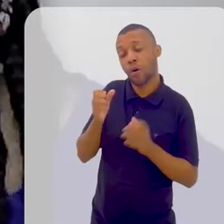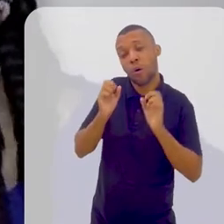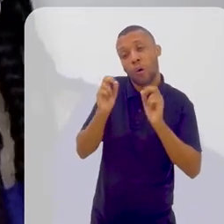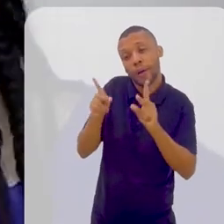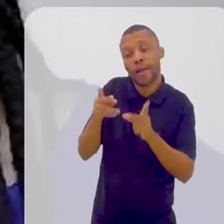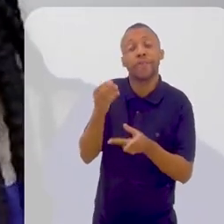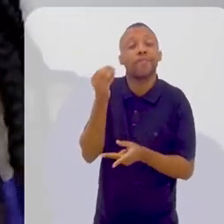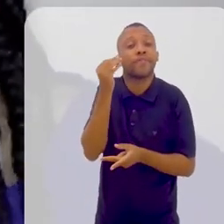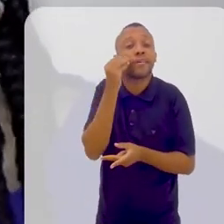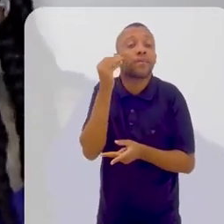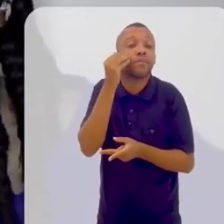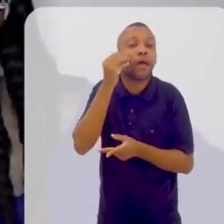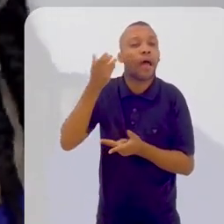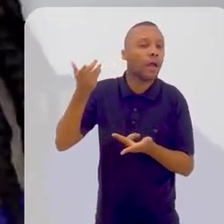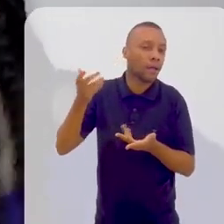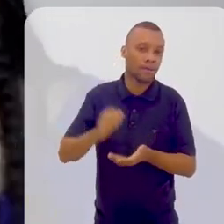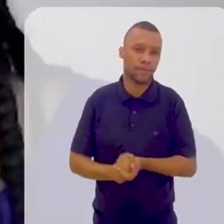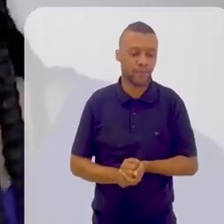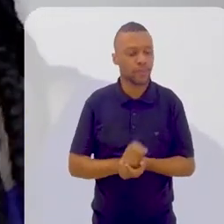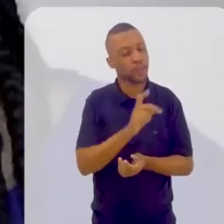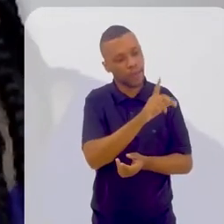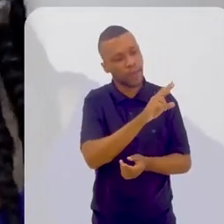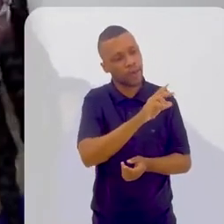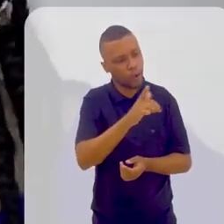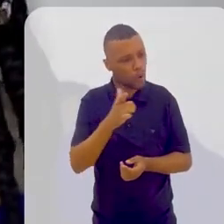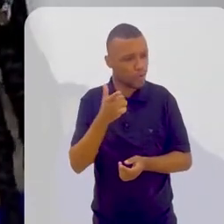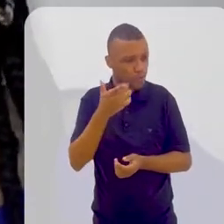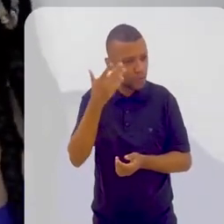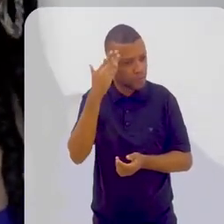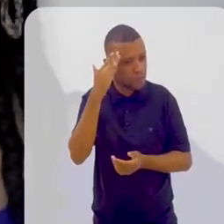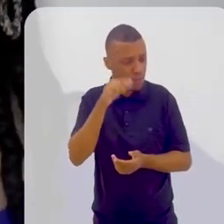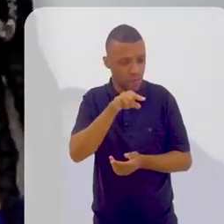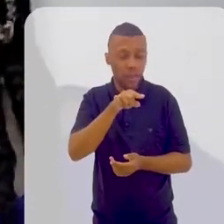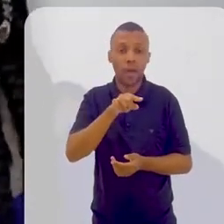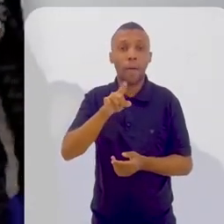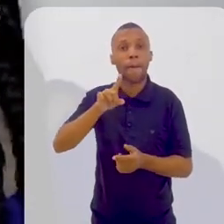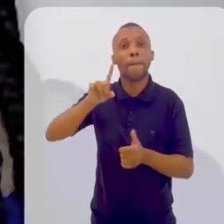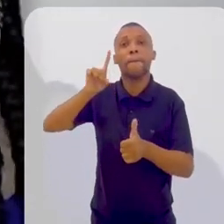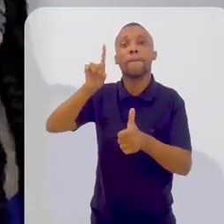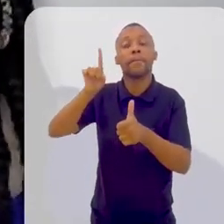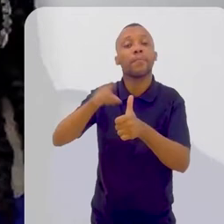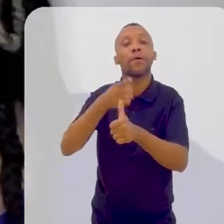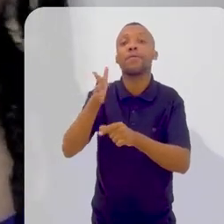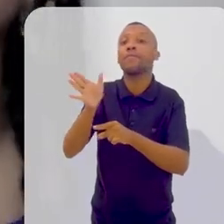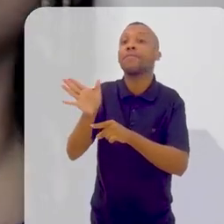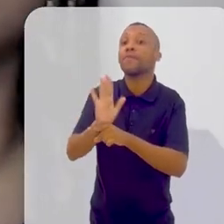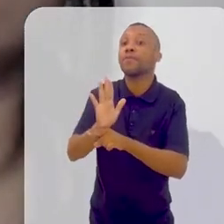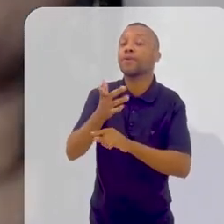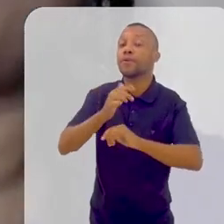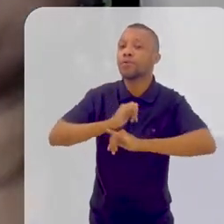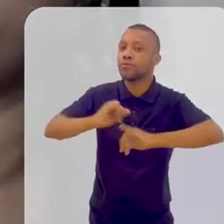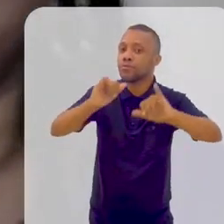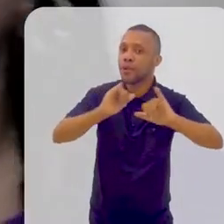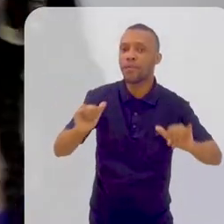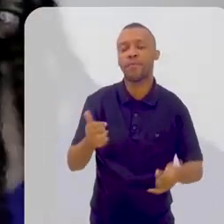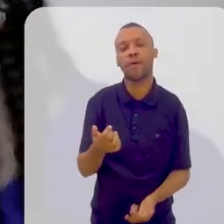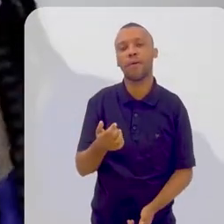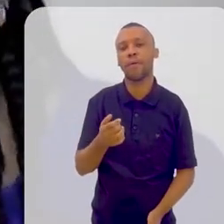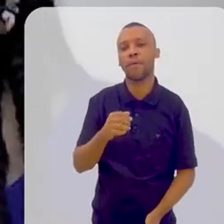falei assim: vamos fazer um teste, né? Ele falou: vamos, você vai dar jeito para isso. E aí, o primeiro filme que eu divulguei foi o Barra